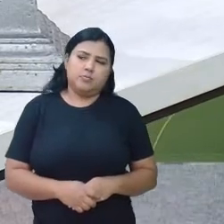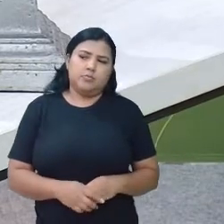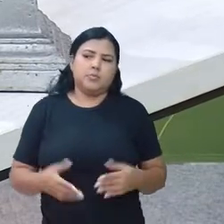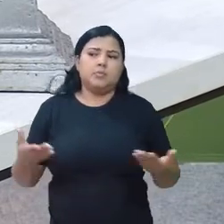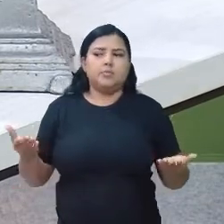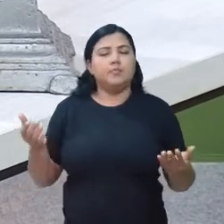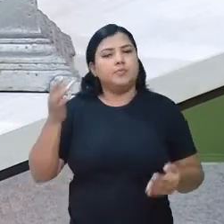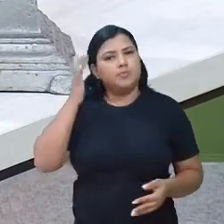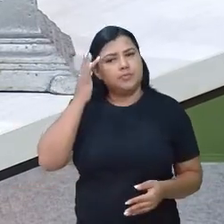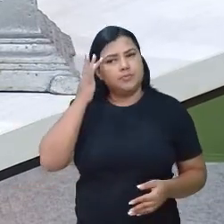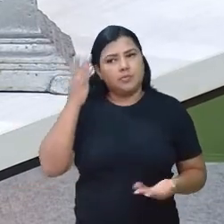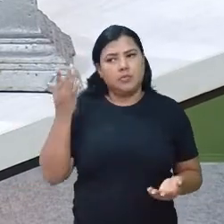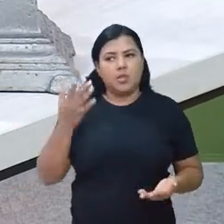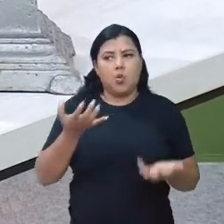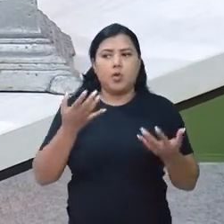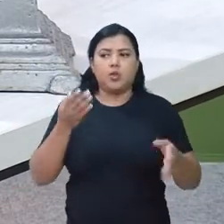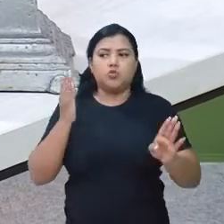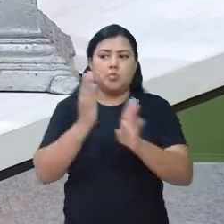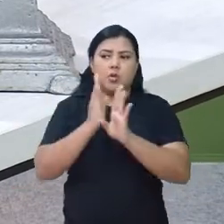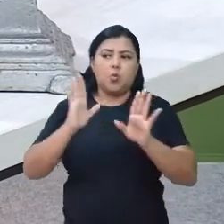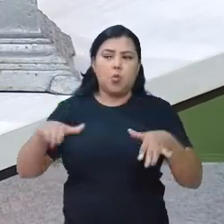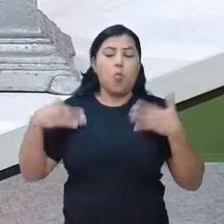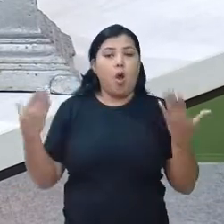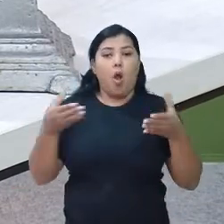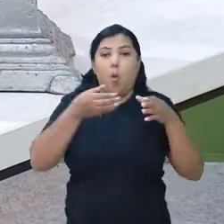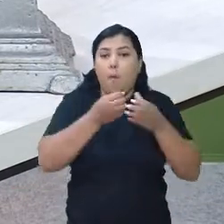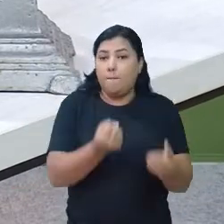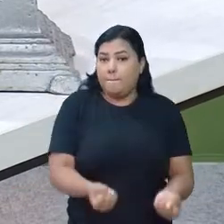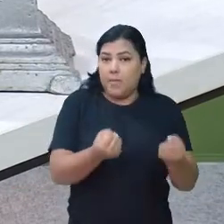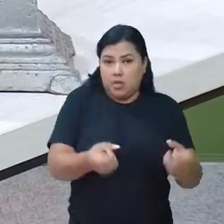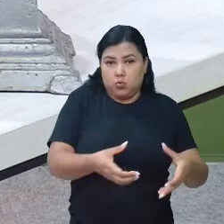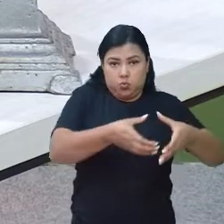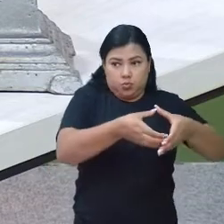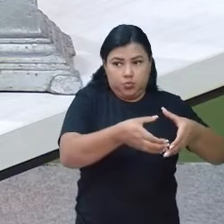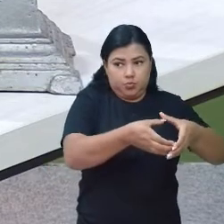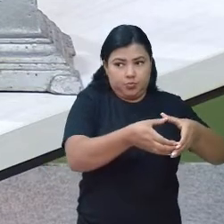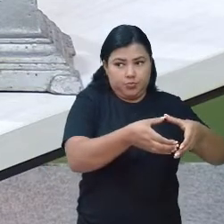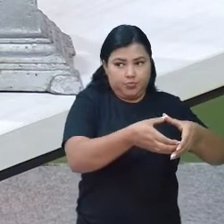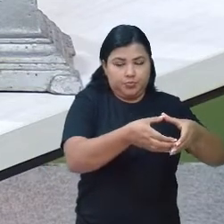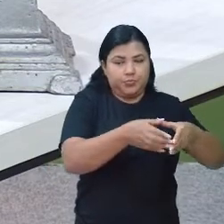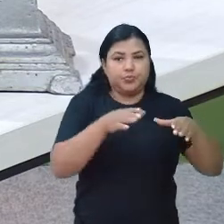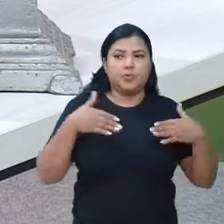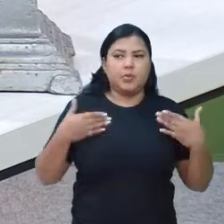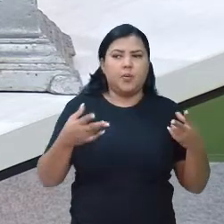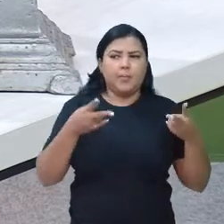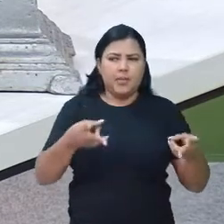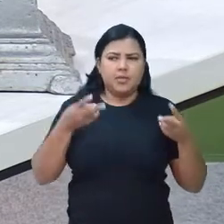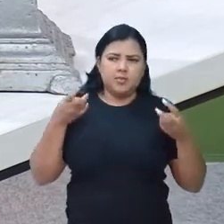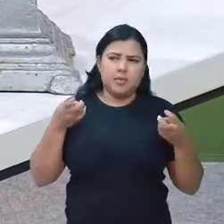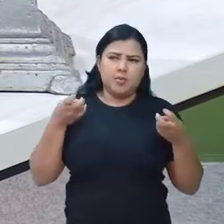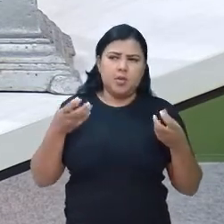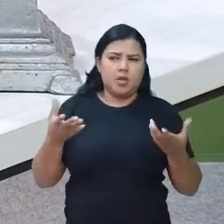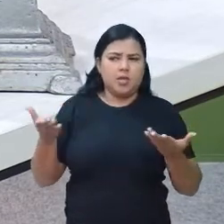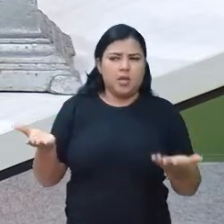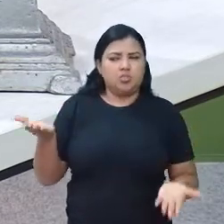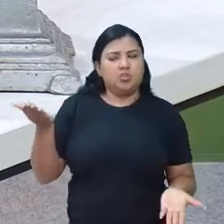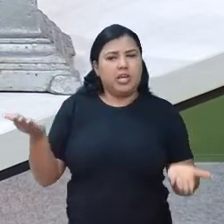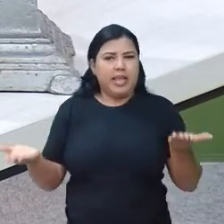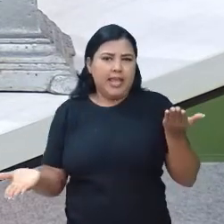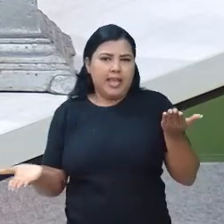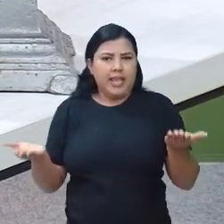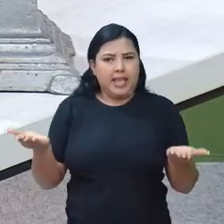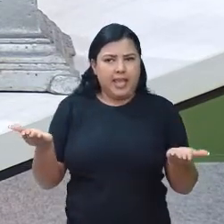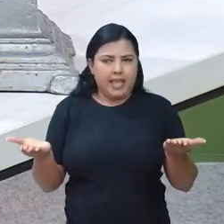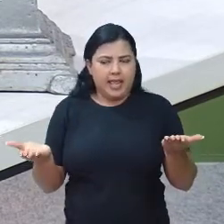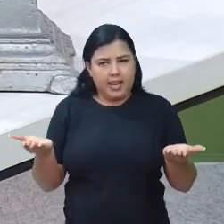simplesmente o seguinte, eu quero descobrir qual é o peso desse objeto aqui. Então, observe que ela estando equilibrada,